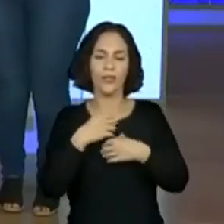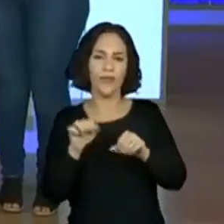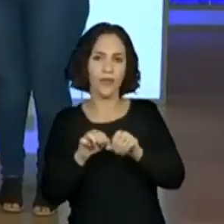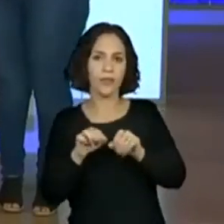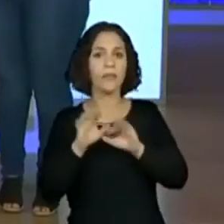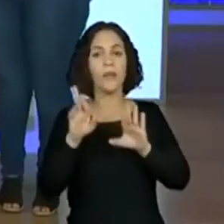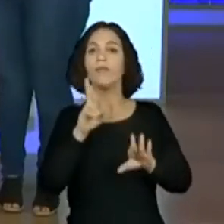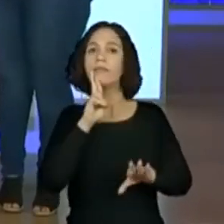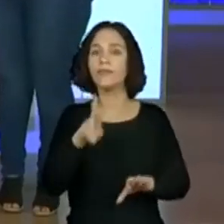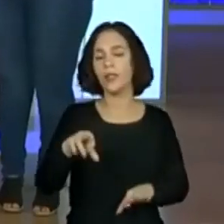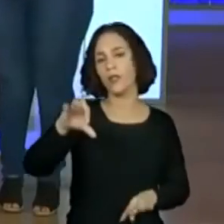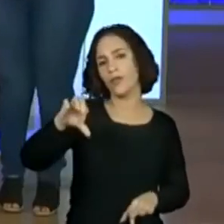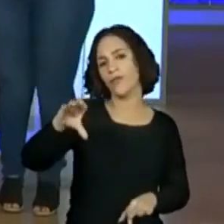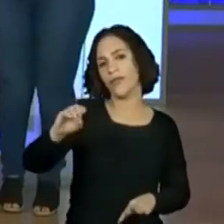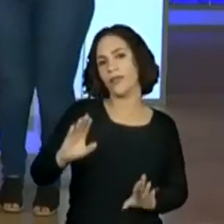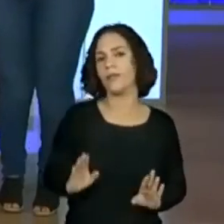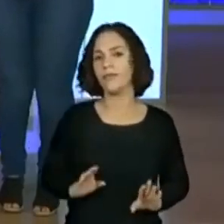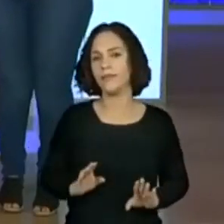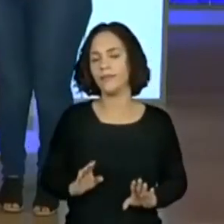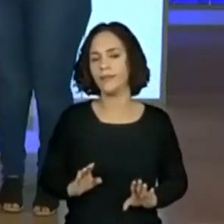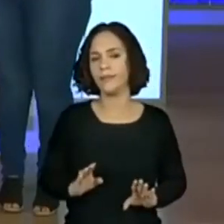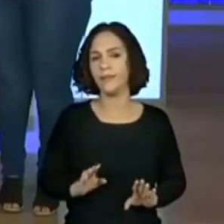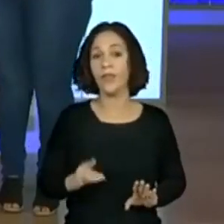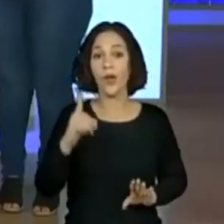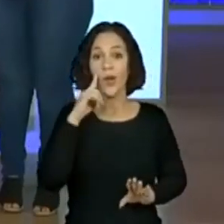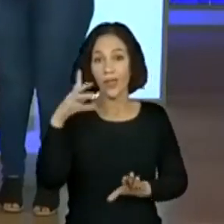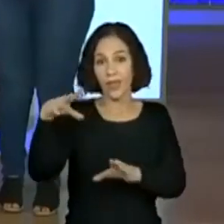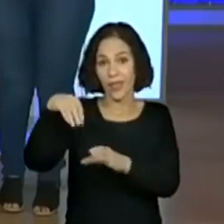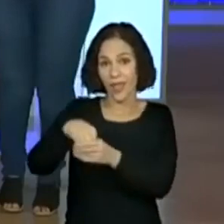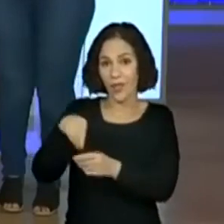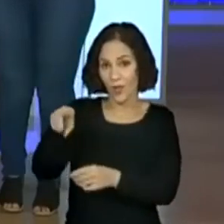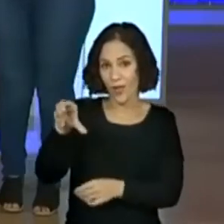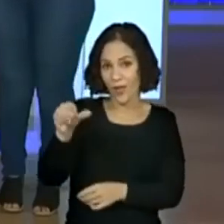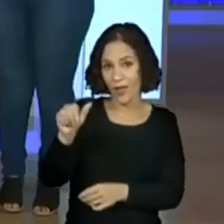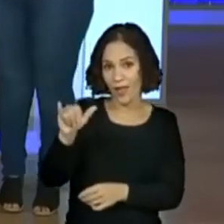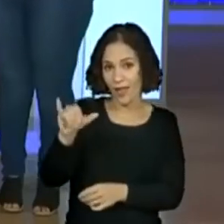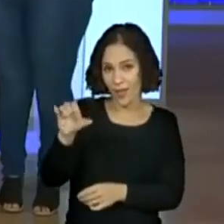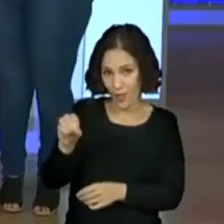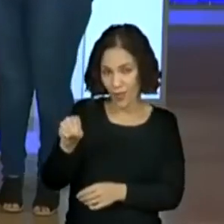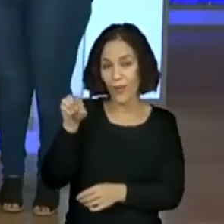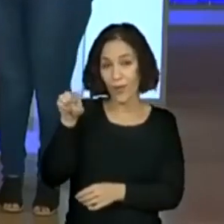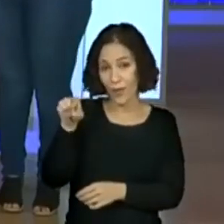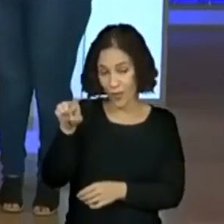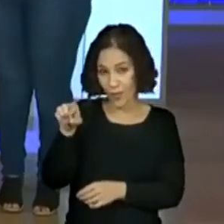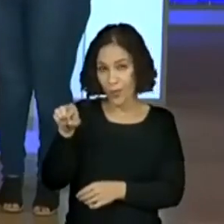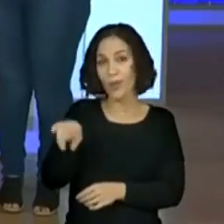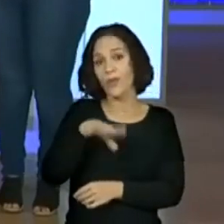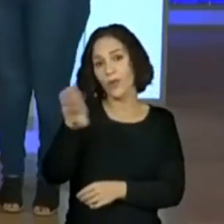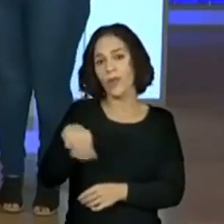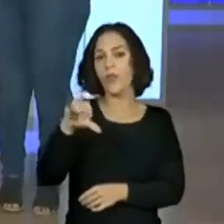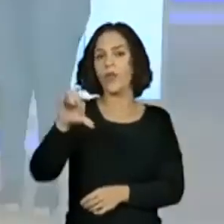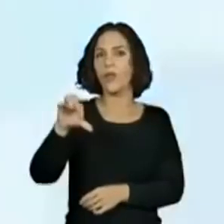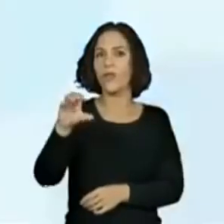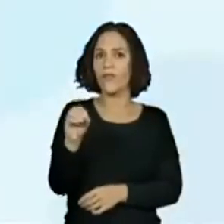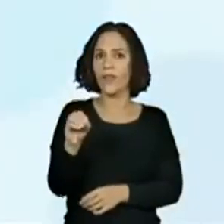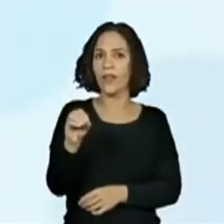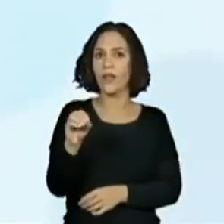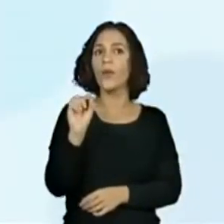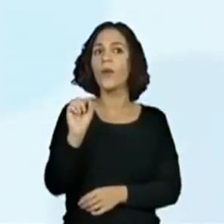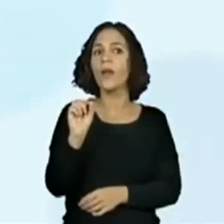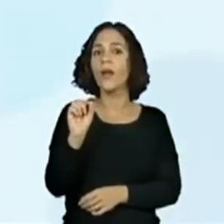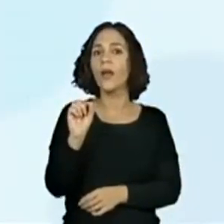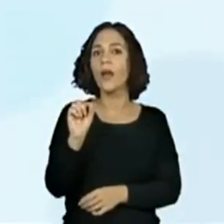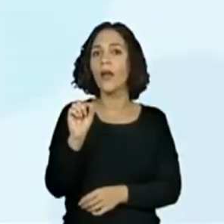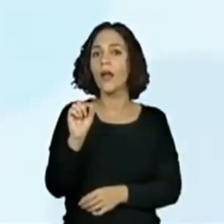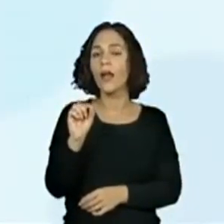que dar 90. A gente tem que descobrir que o cofre do Caio tem 90. E eu vou completar aqui, ó.